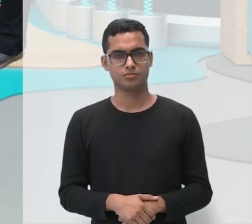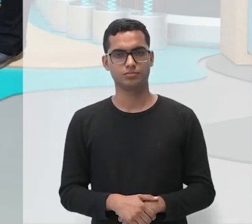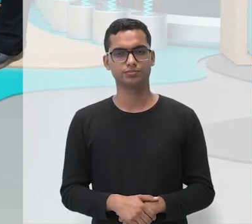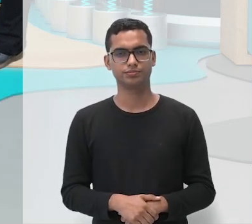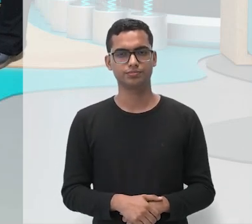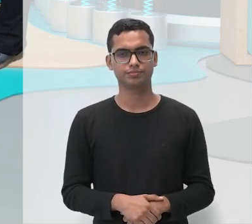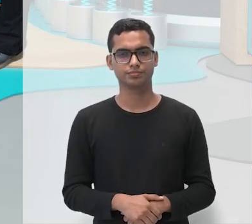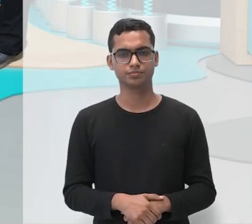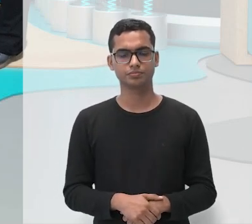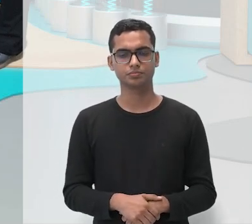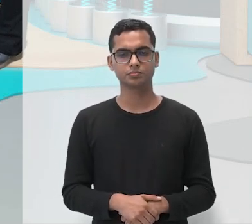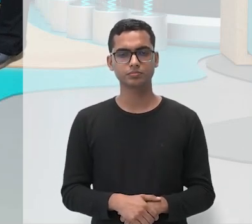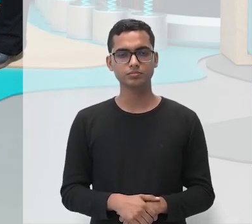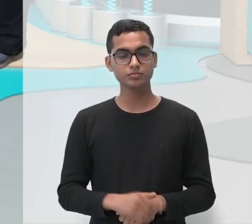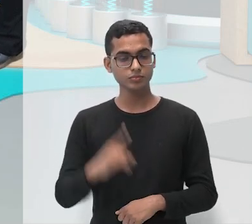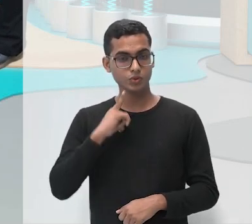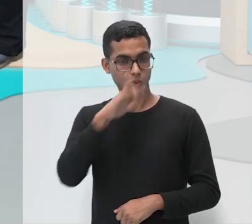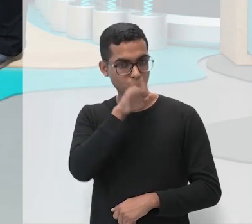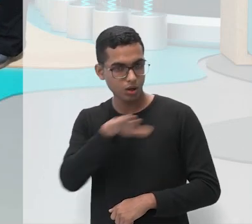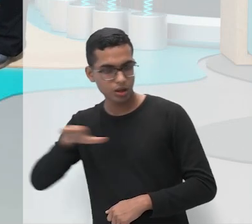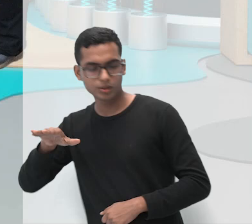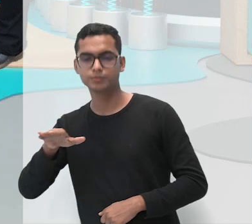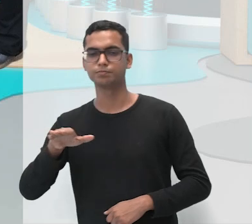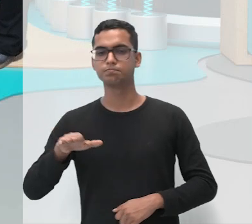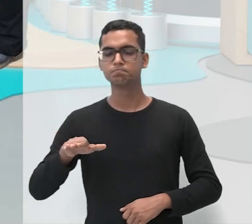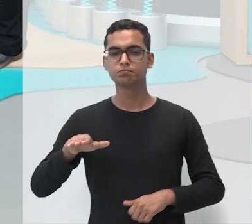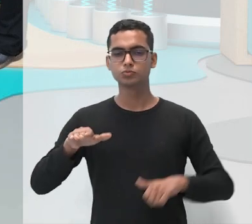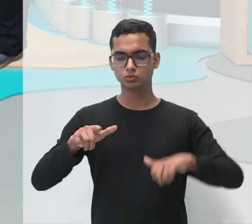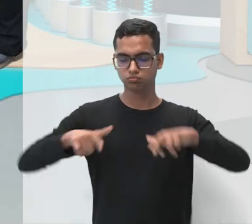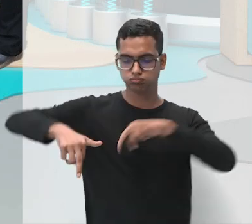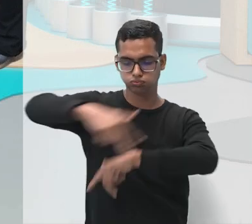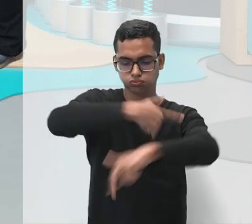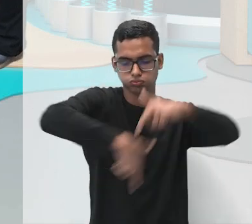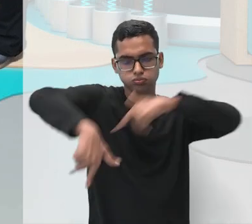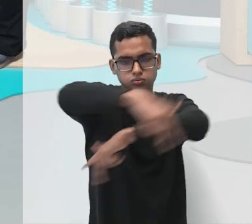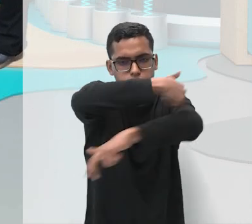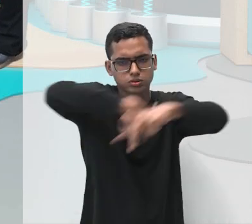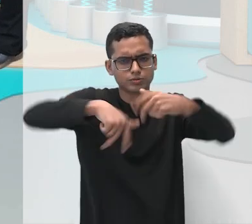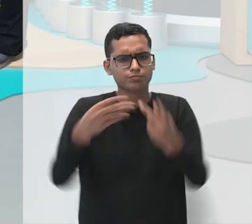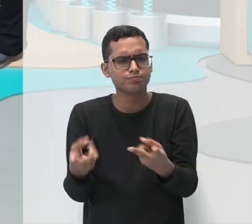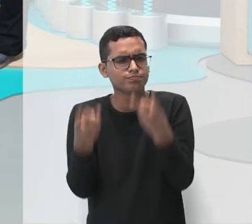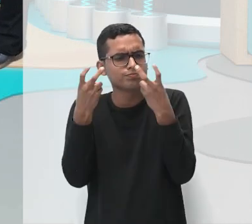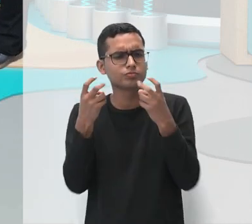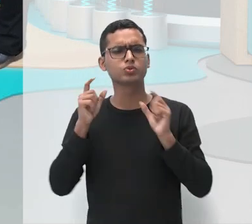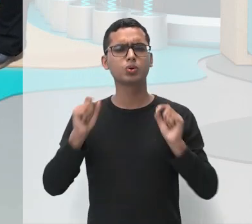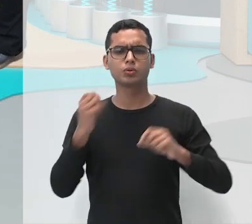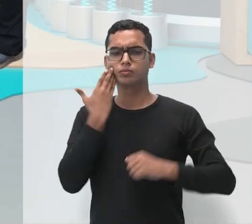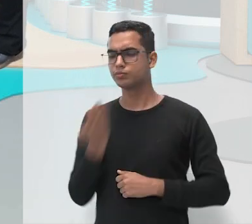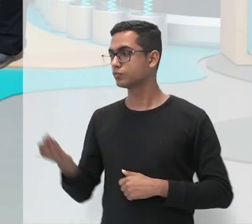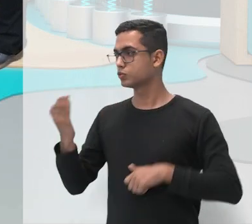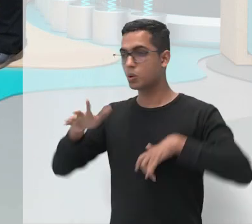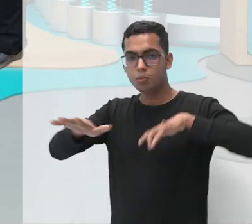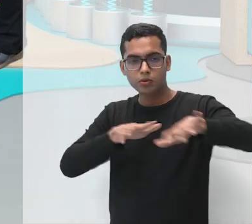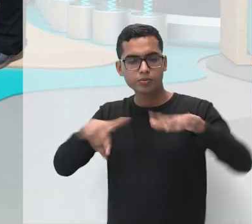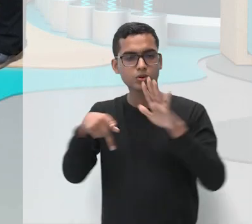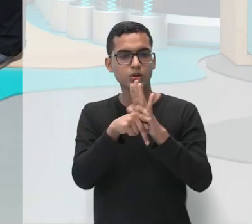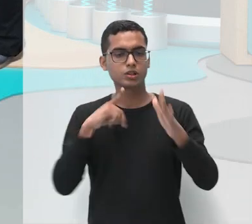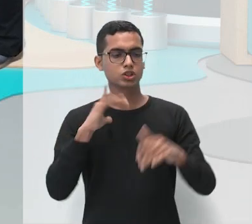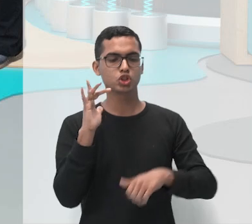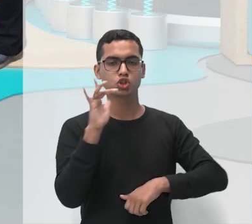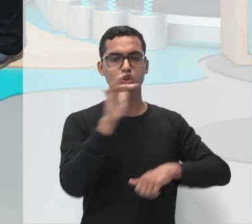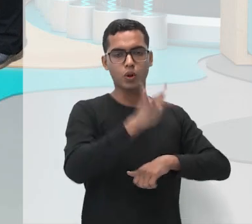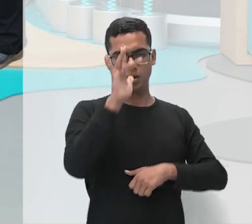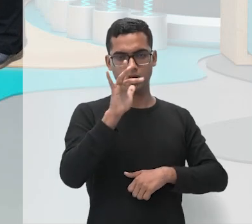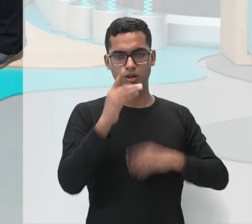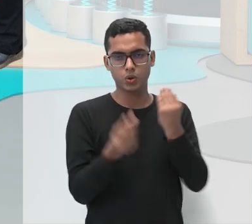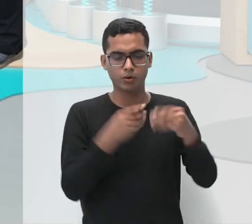aí crianças que estão correndo e observem que elas estão fazendo aí o quê? O movimento de tocar, né?